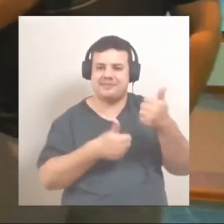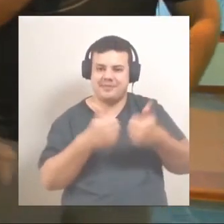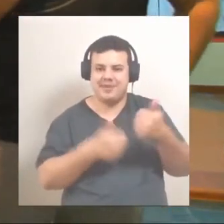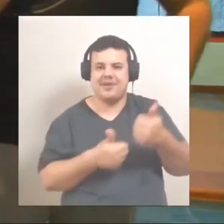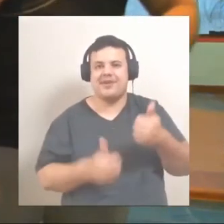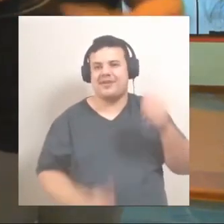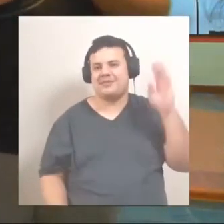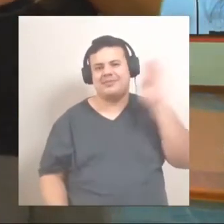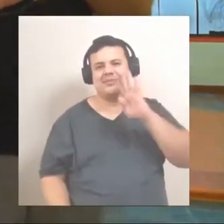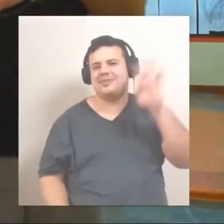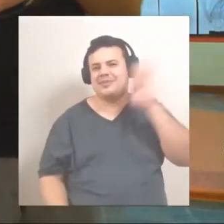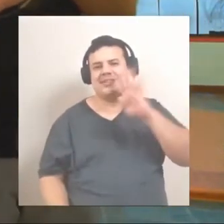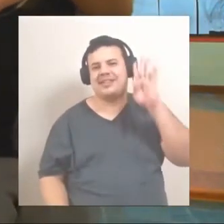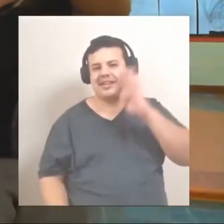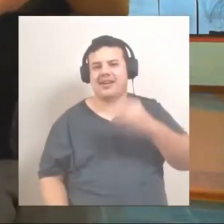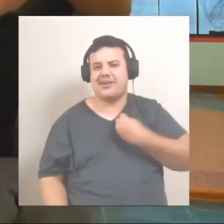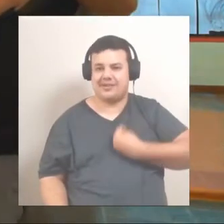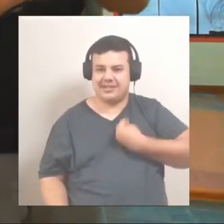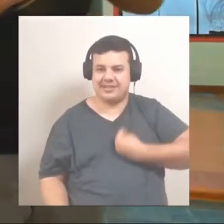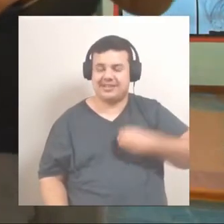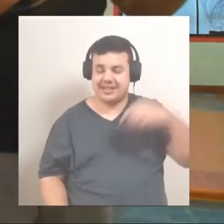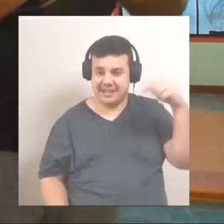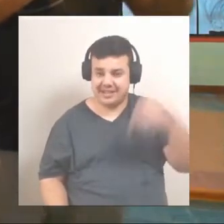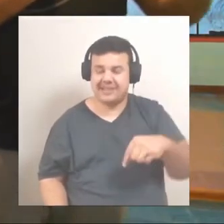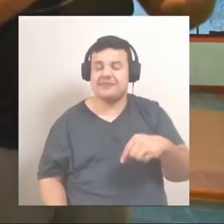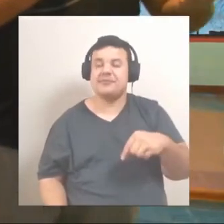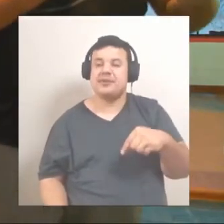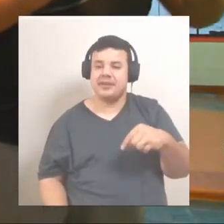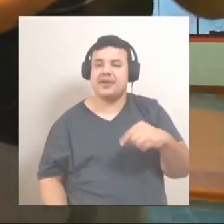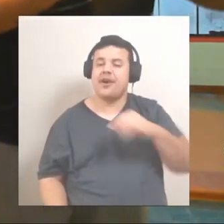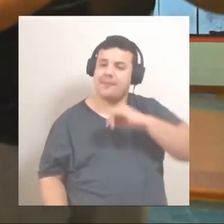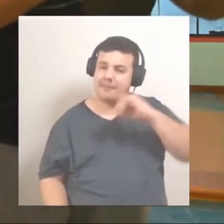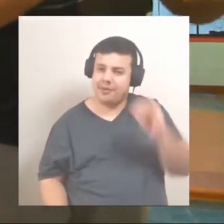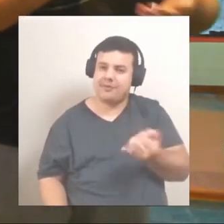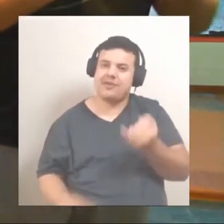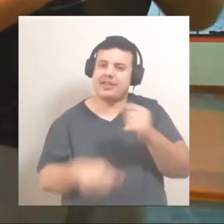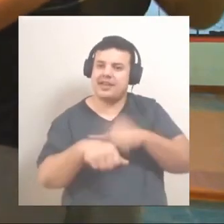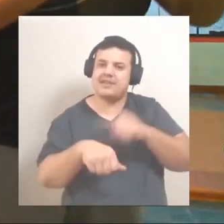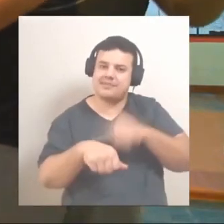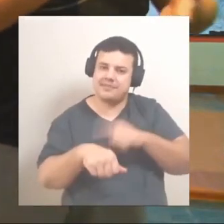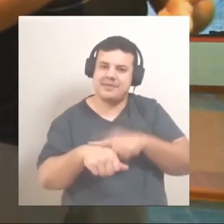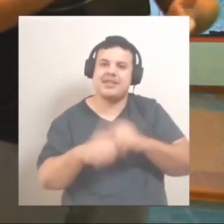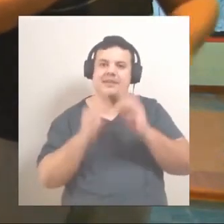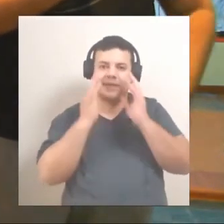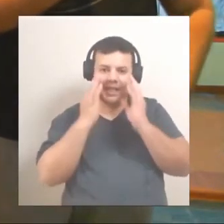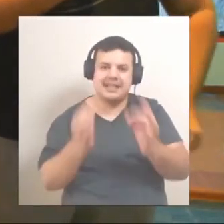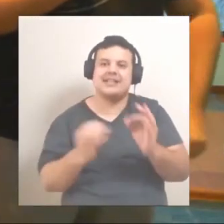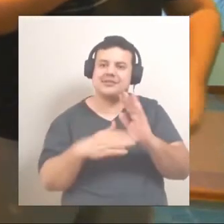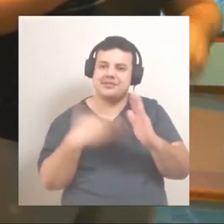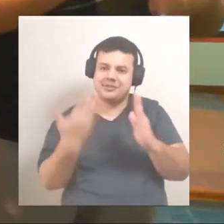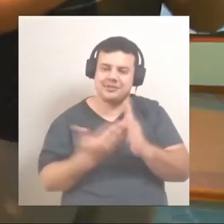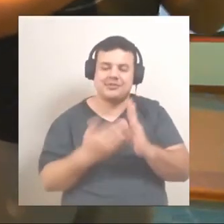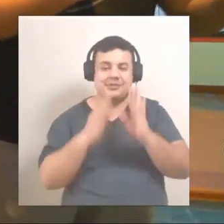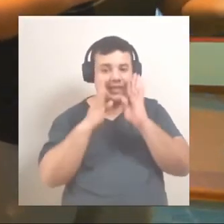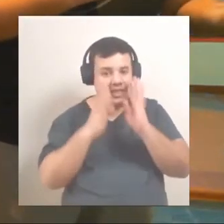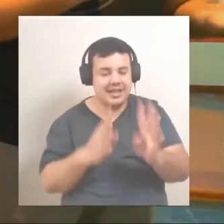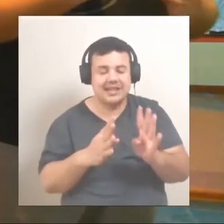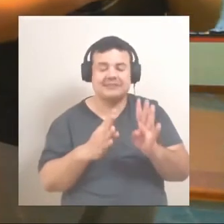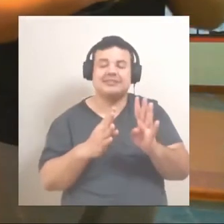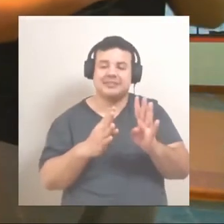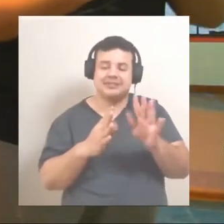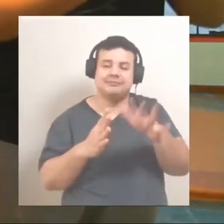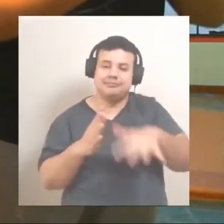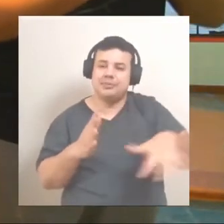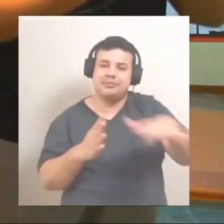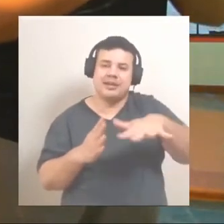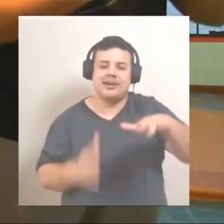Realmente é muito legal estar aqui. Gostaria muito de aproveitar o momento para trazer a atenção de todos ao bairro do Limão, um bairro que precisa de muita